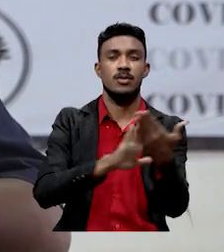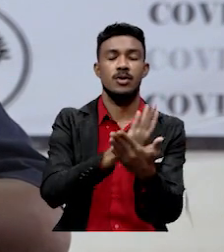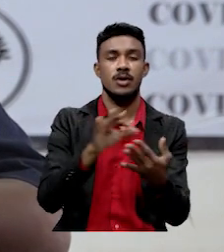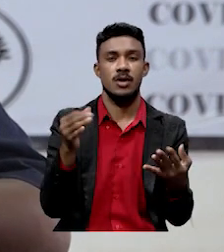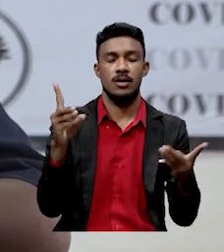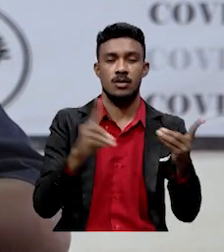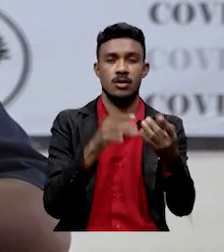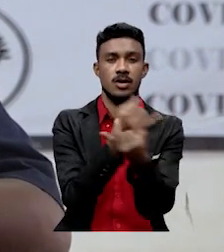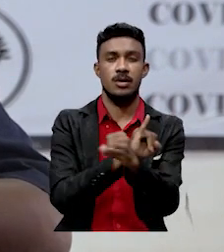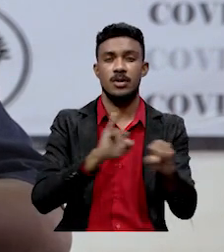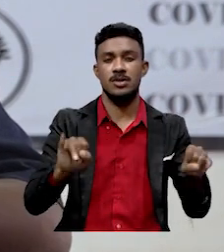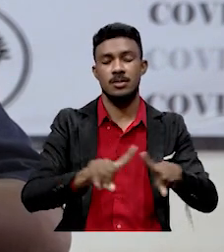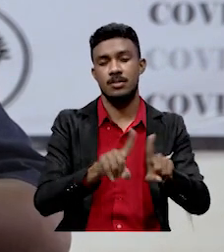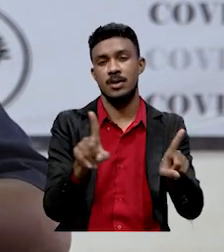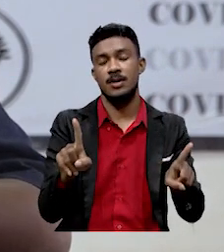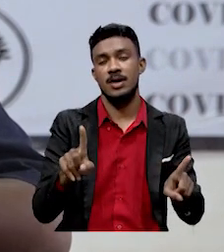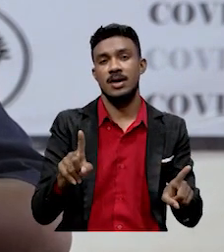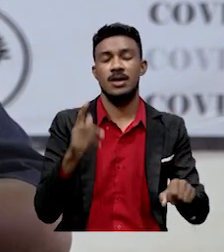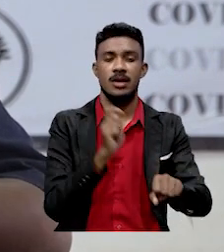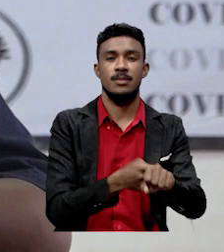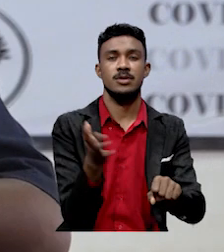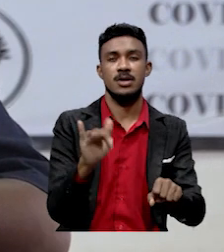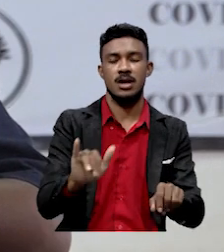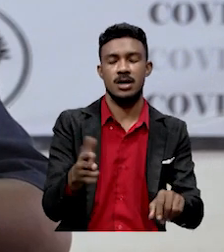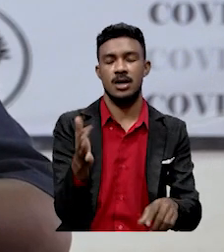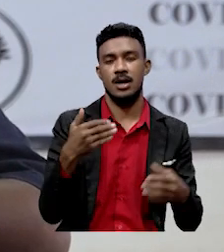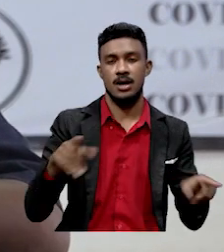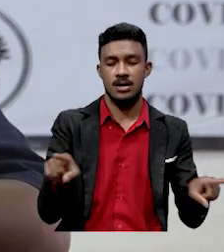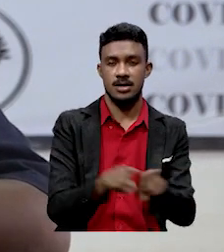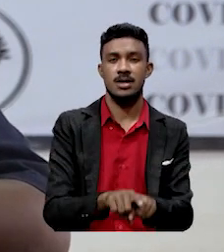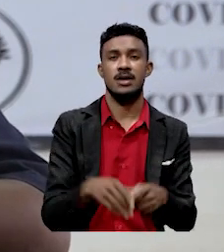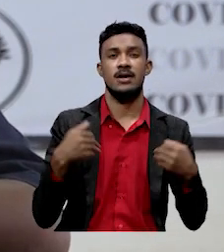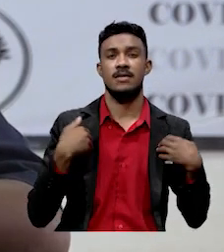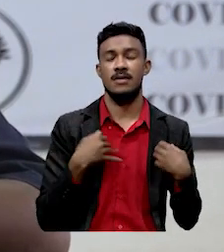el oro buat balumes a situación serne acontece agora hawa tu dia